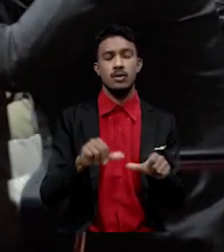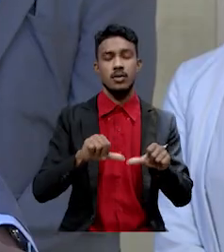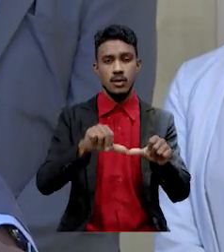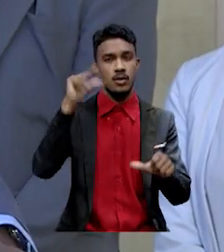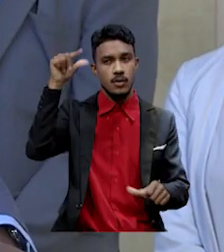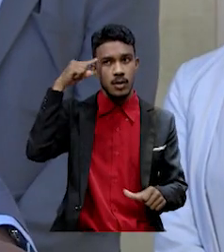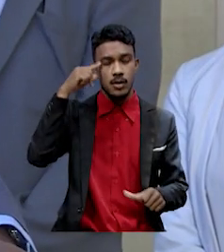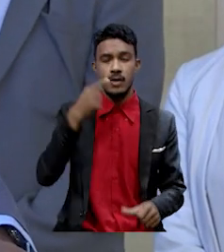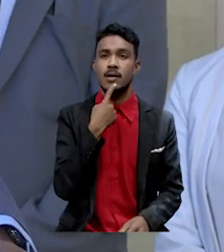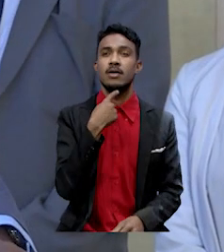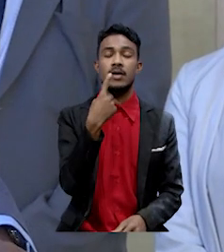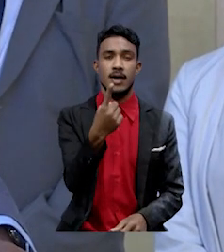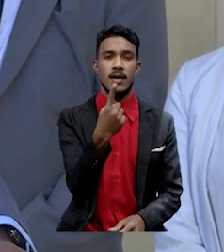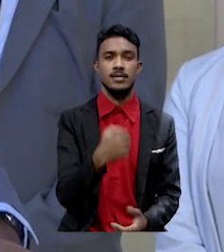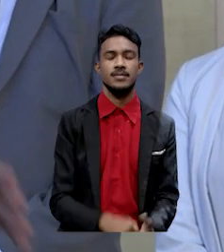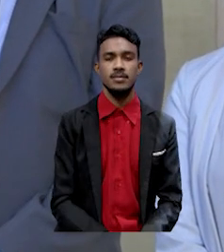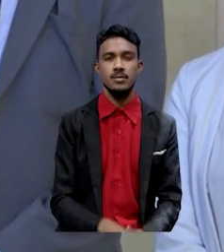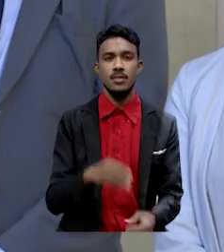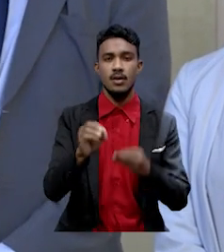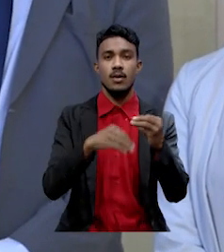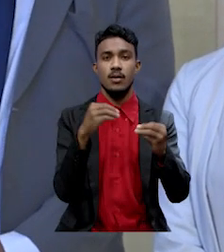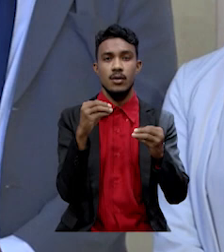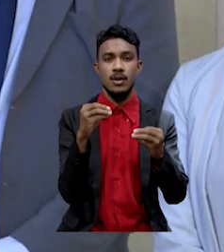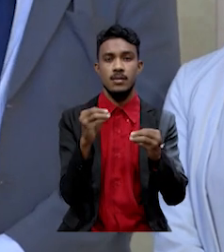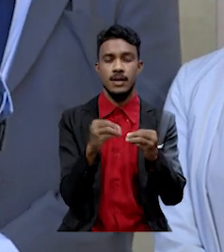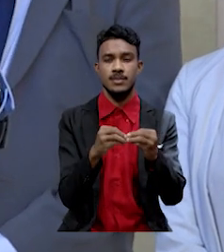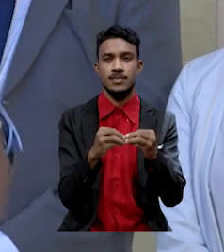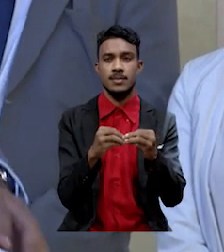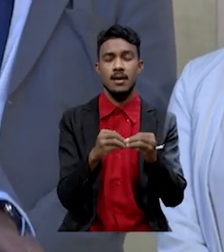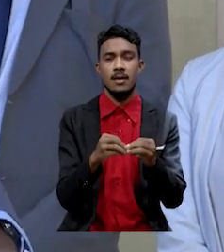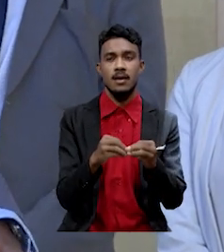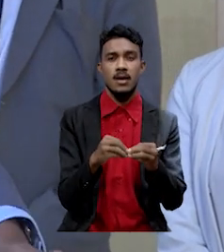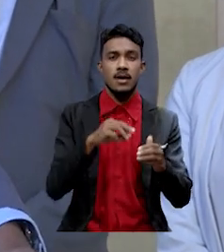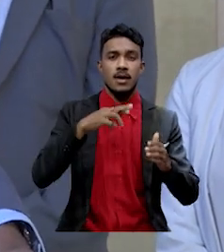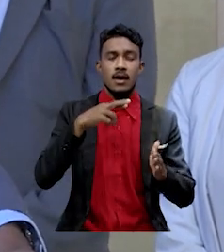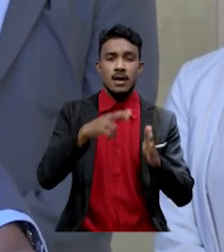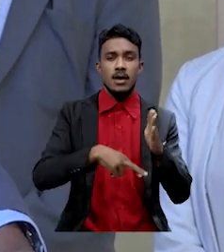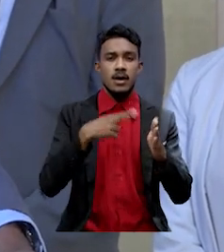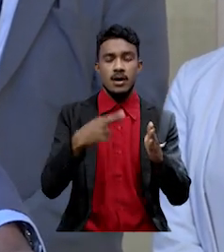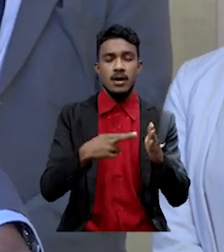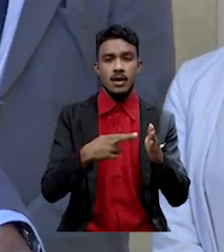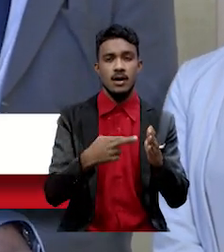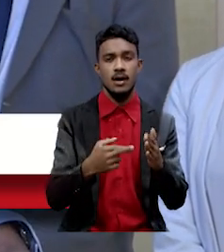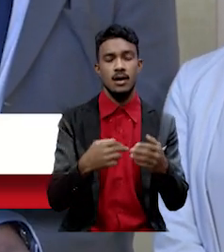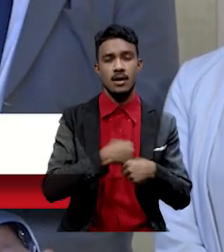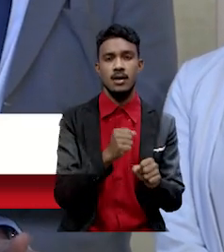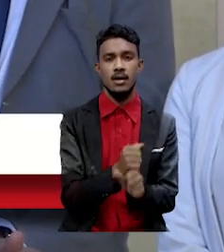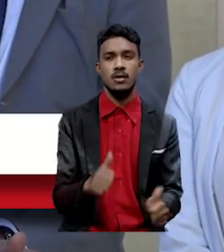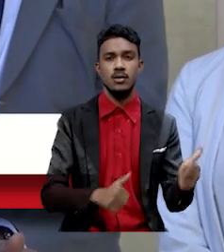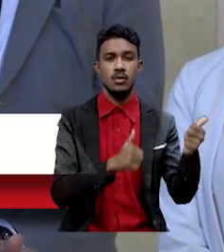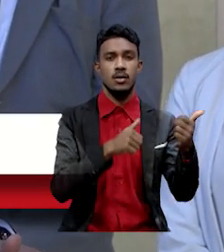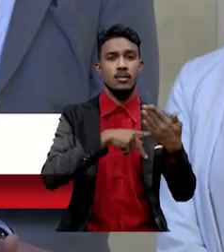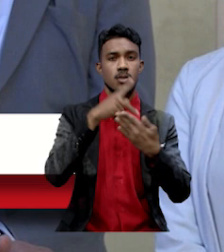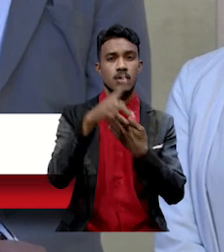atu hatoo atu relata con aba andamento la laok execução implementação programa